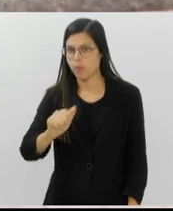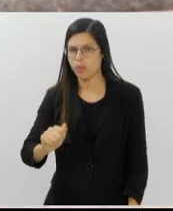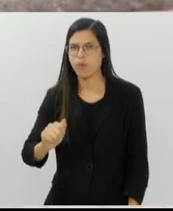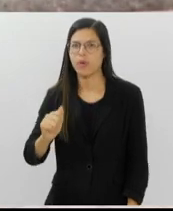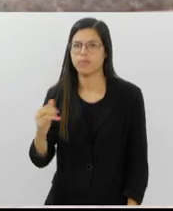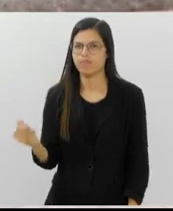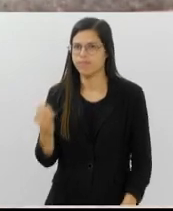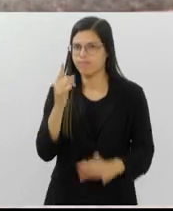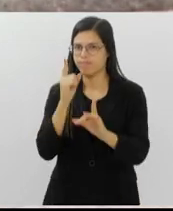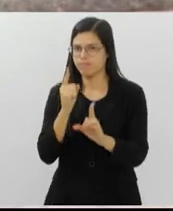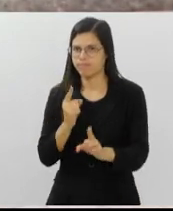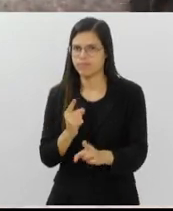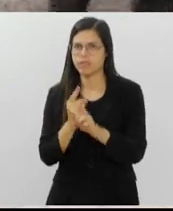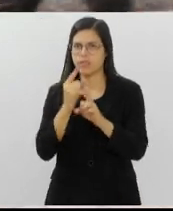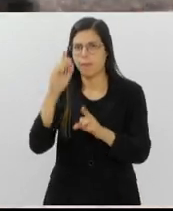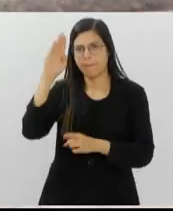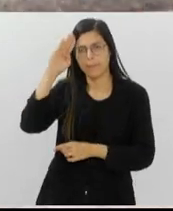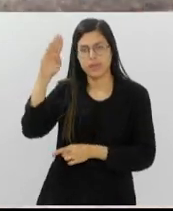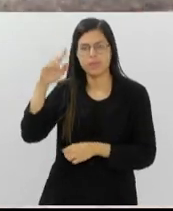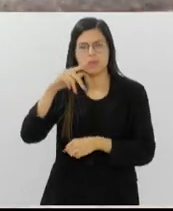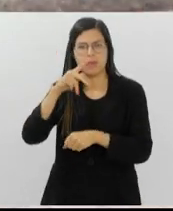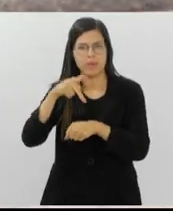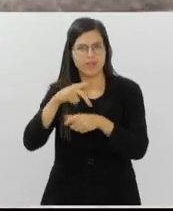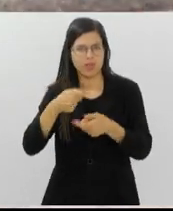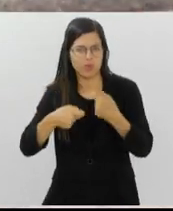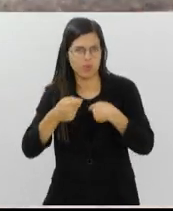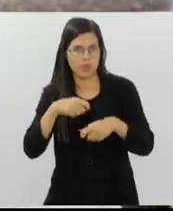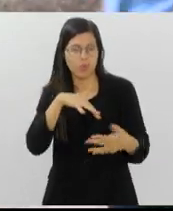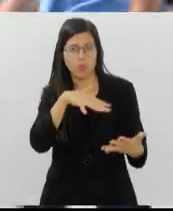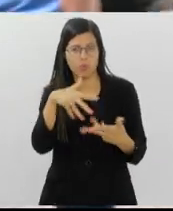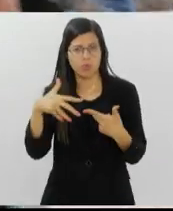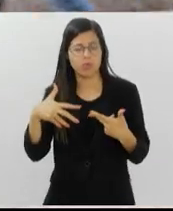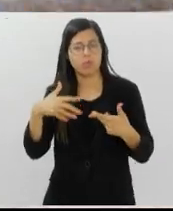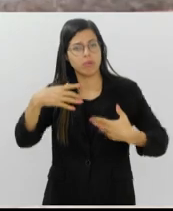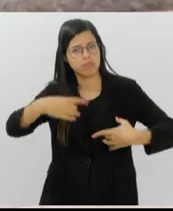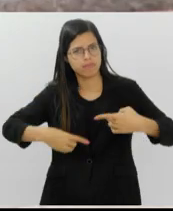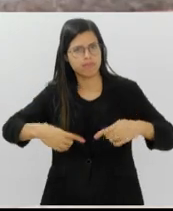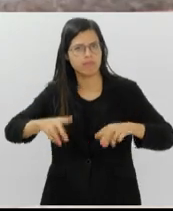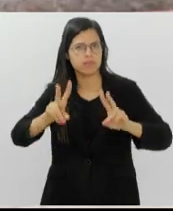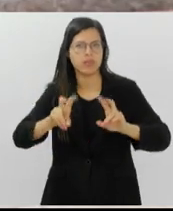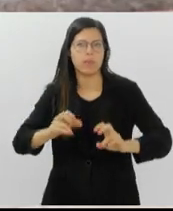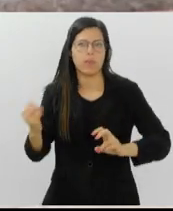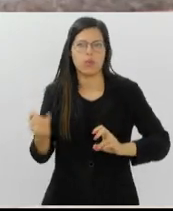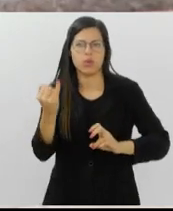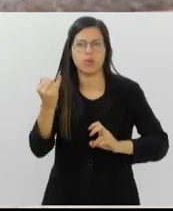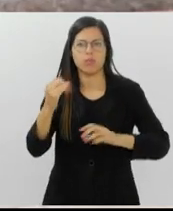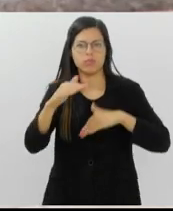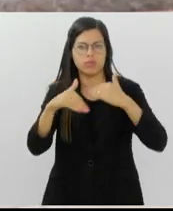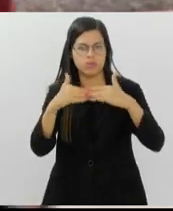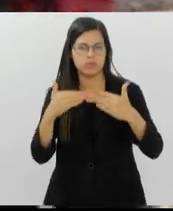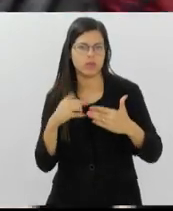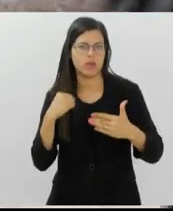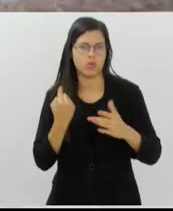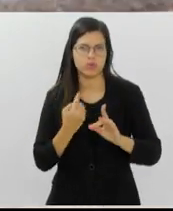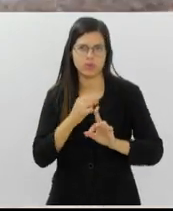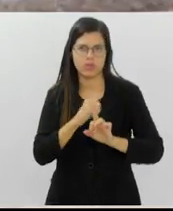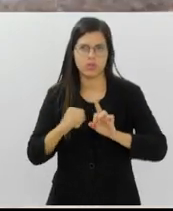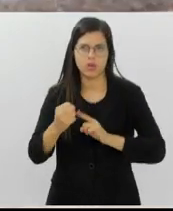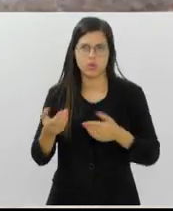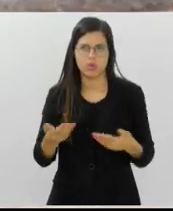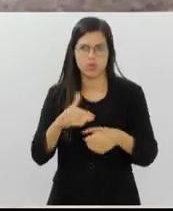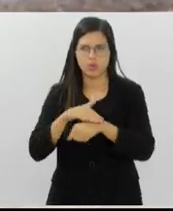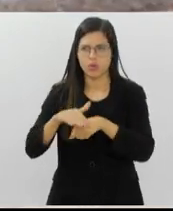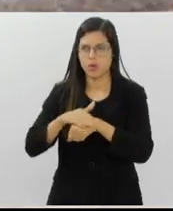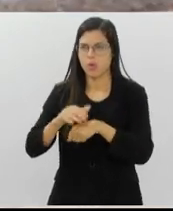principais economias do mundo para tratar de diversos temas importantes para o desenvolvimento da nossa sociedade, né? Hoje a gente conversa com a Alessandra